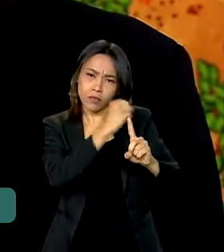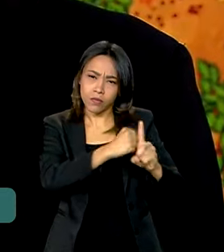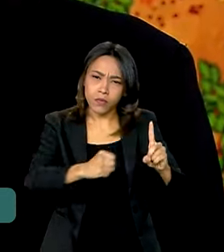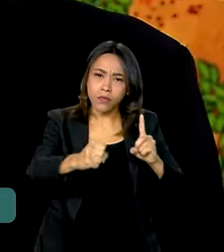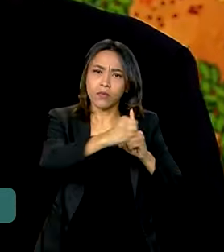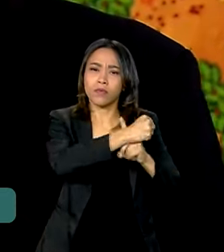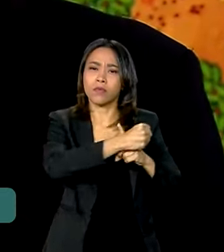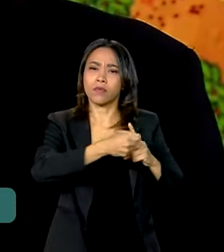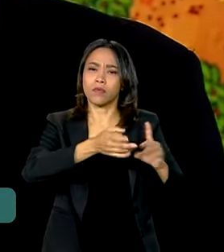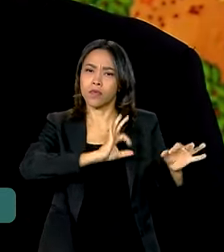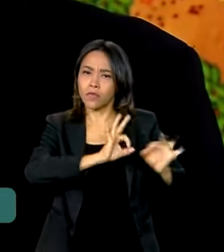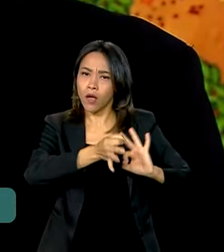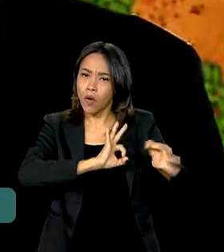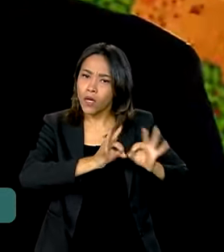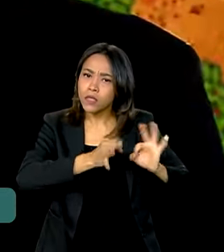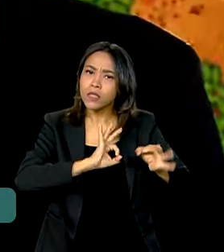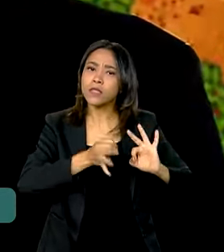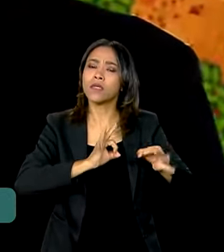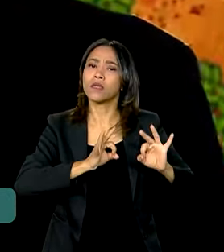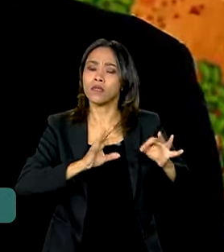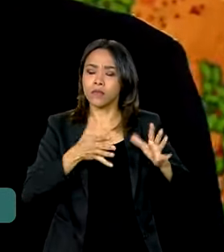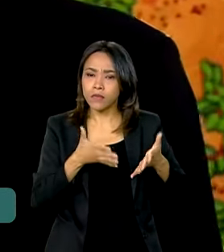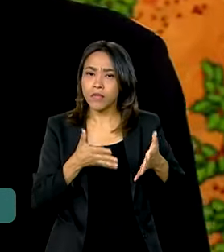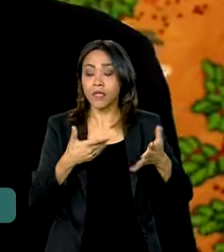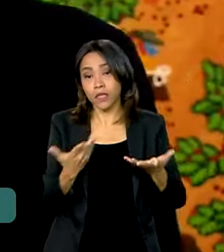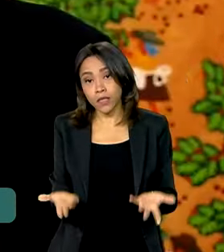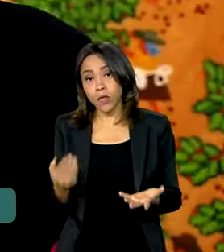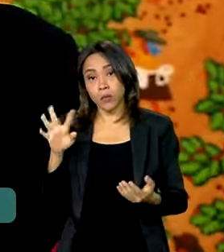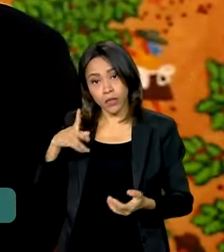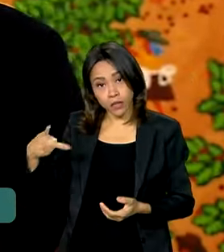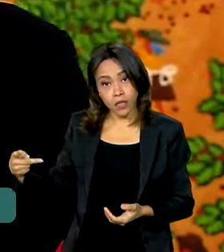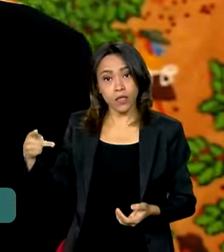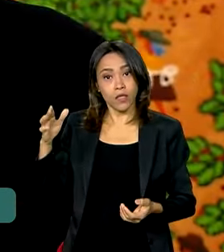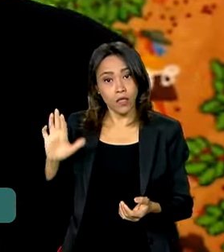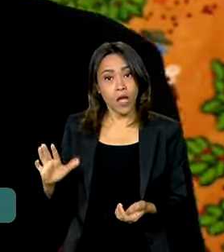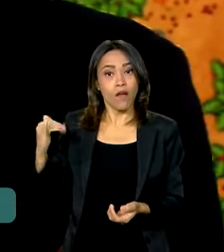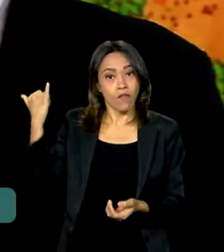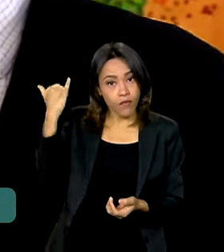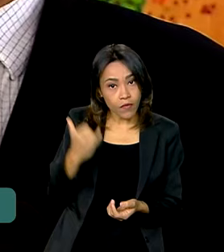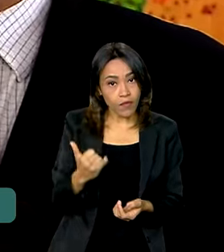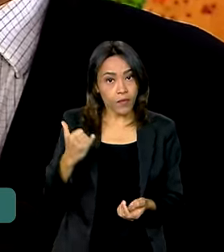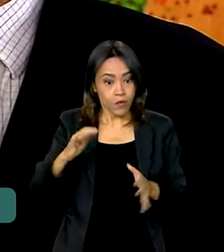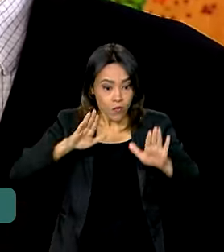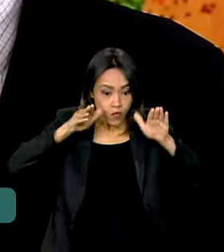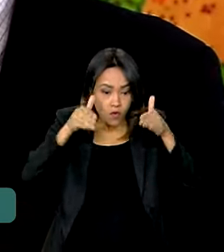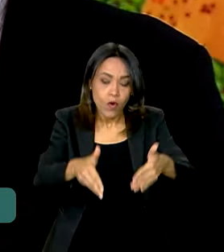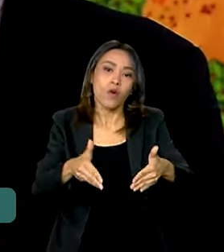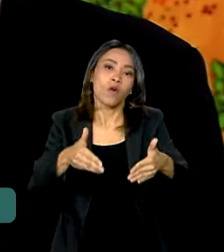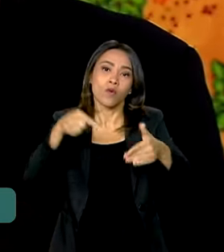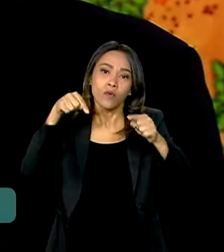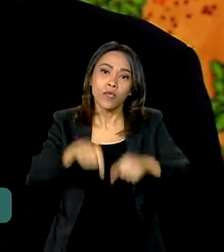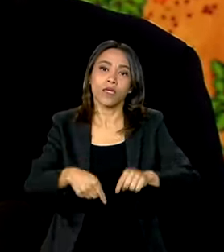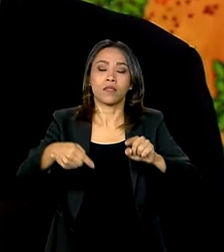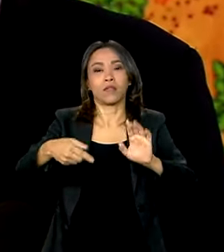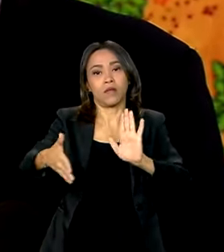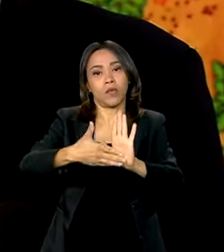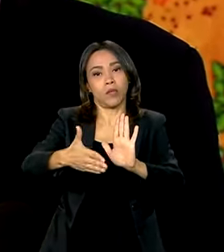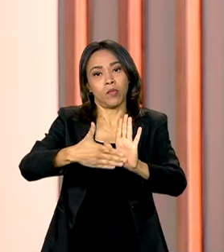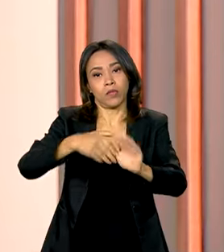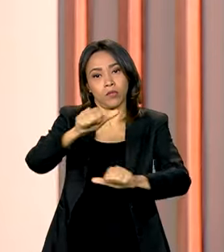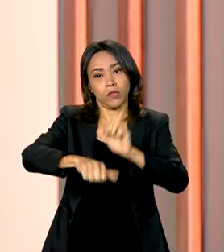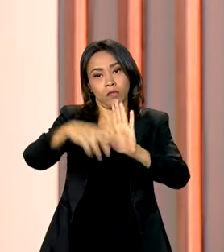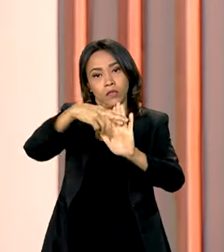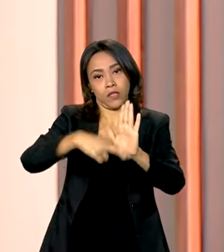organizados pelo Grupo de Trabalho de Reforma Tributária. Então, o presidente reforçou a concentração nessa pauta da reforma